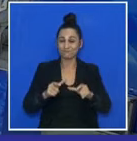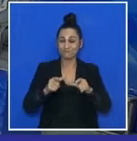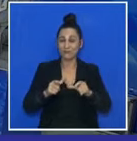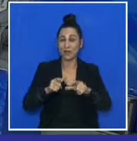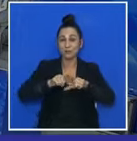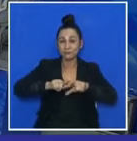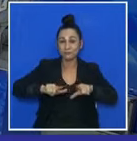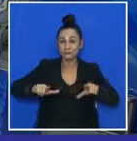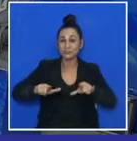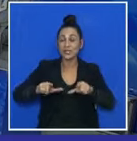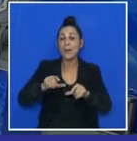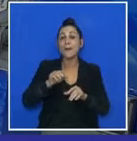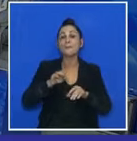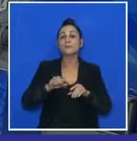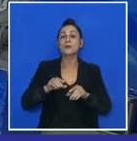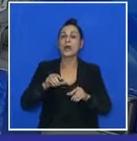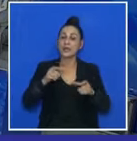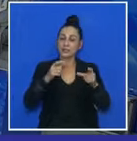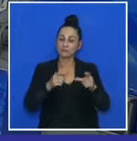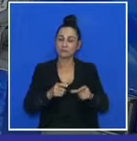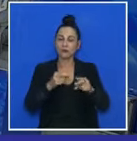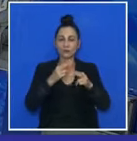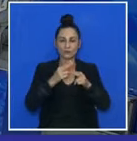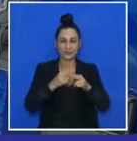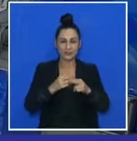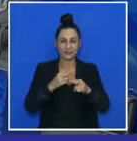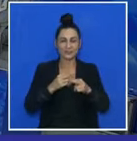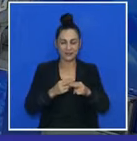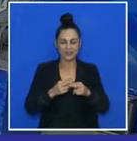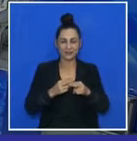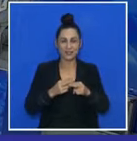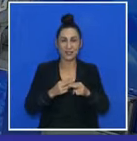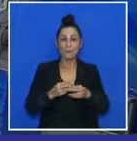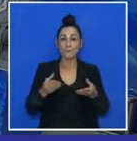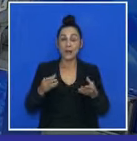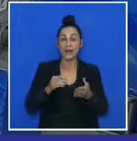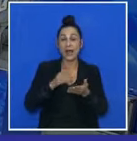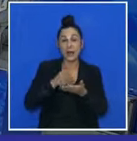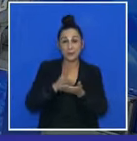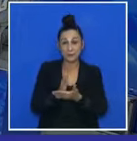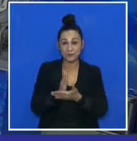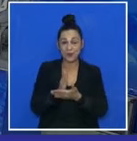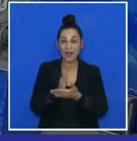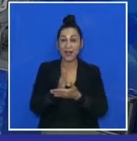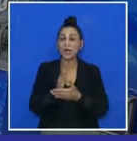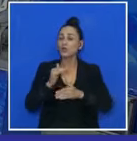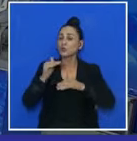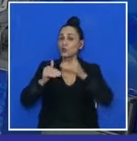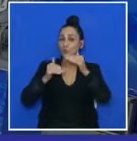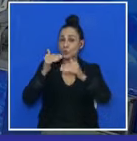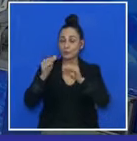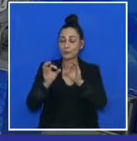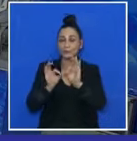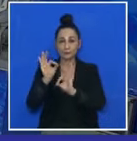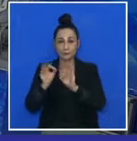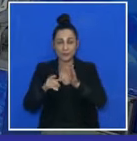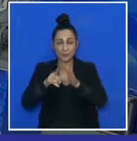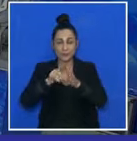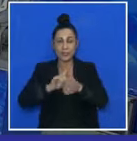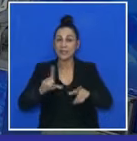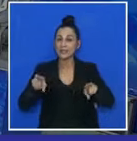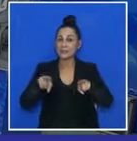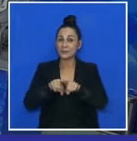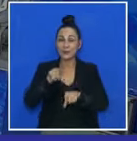está autorizada parcialmente aqui no espaço Loterias Caixa. Para validar toda a preparação e também